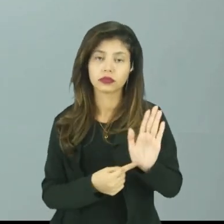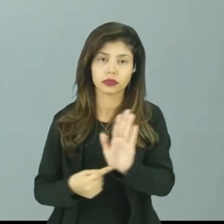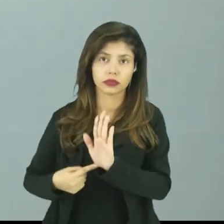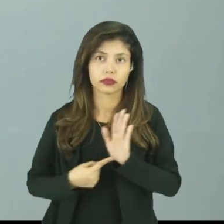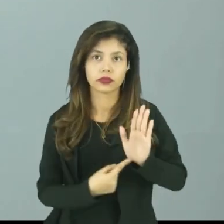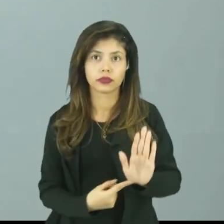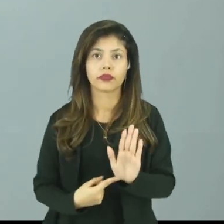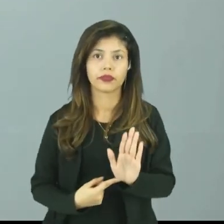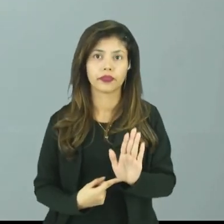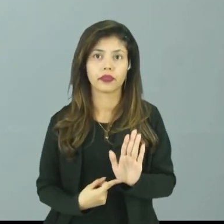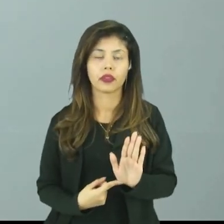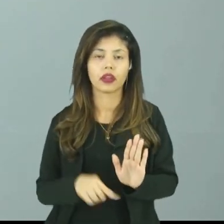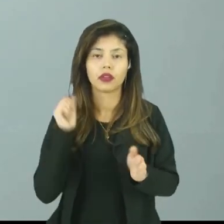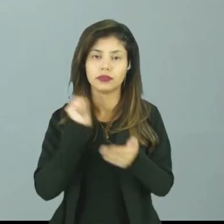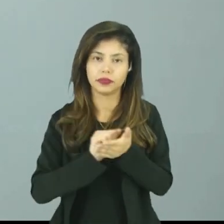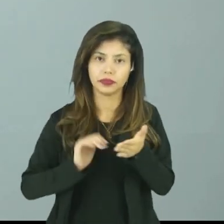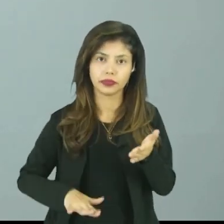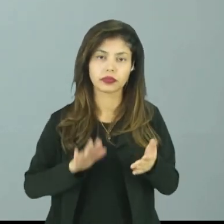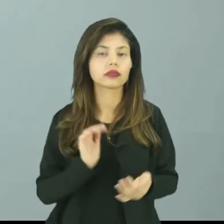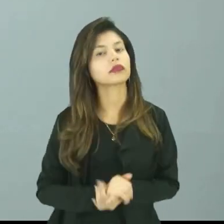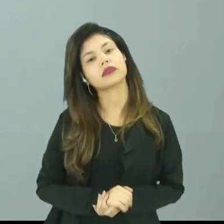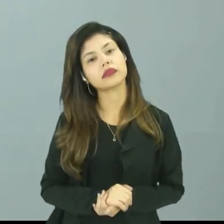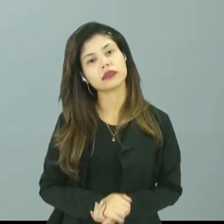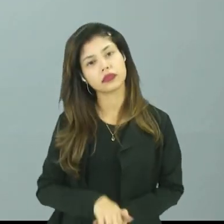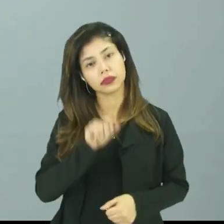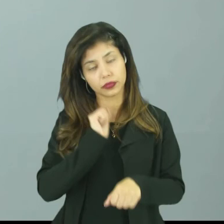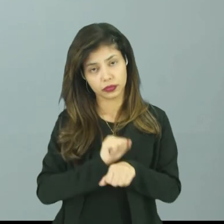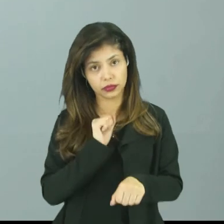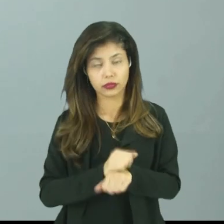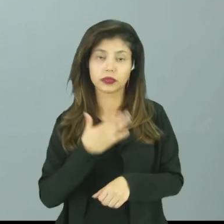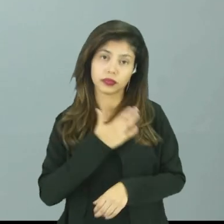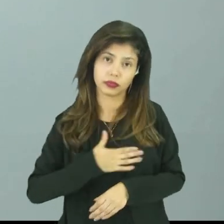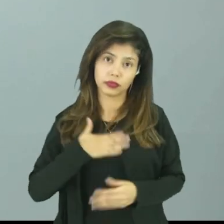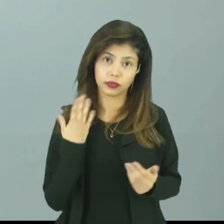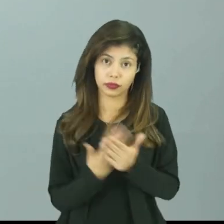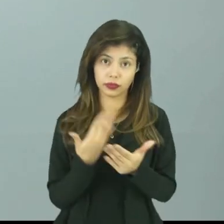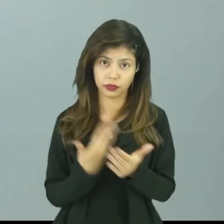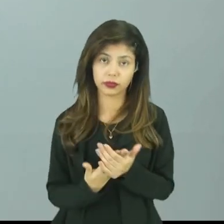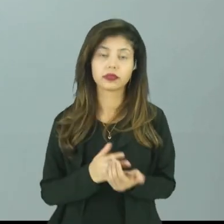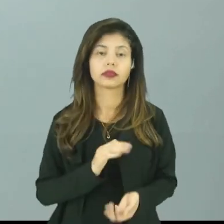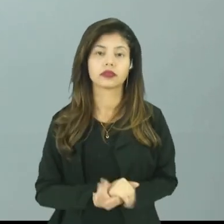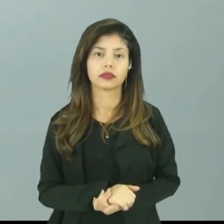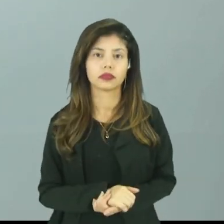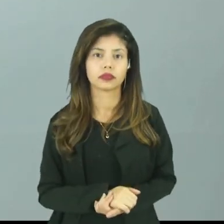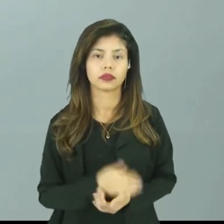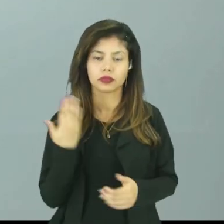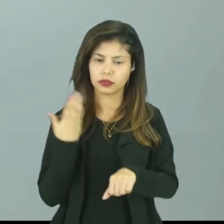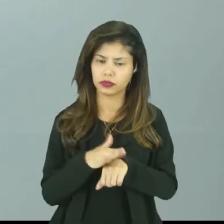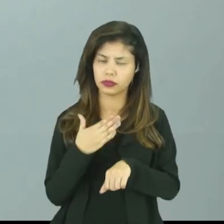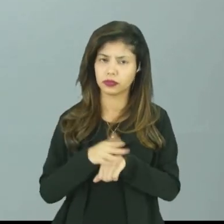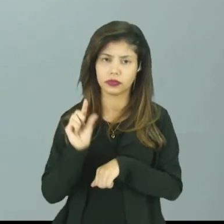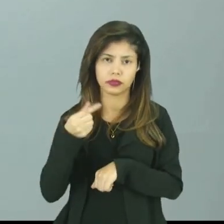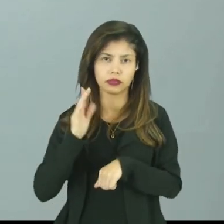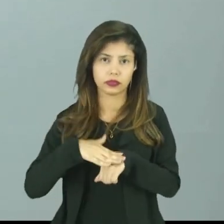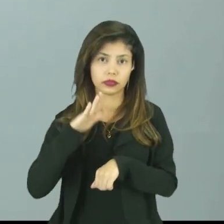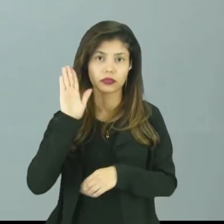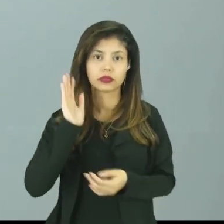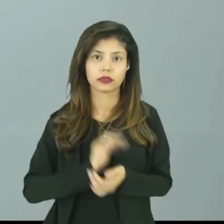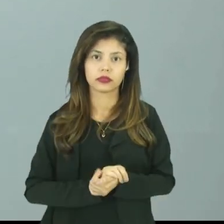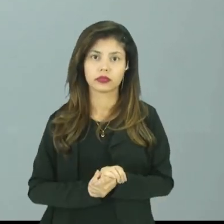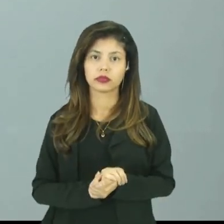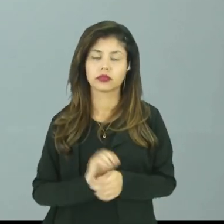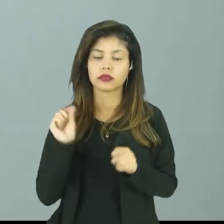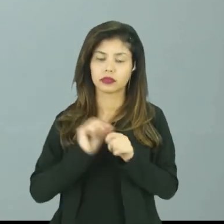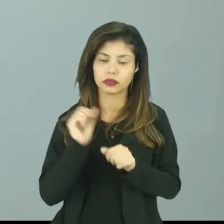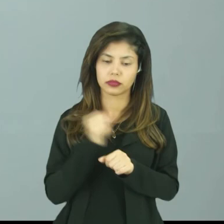proporcionados pela atividade. Eu espero que vocês tenham gostado dessa aula. Pratique um pouco mais a construção de gráfico